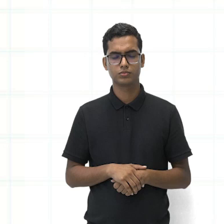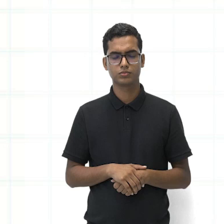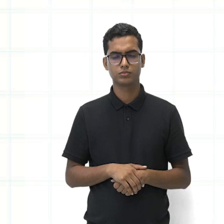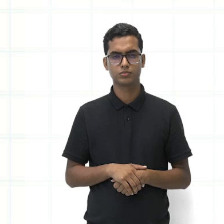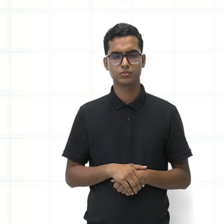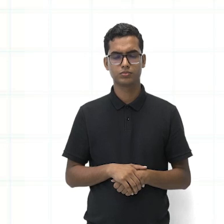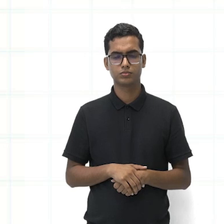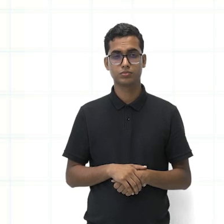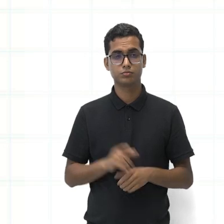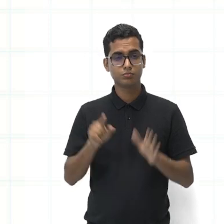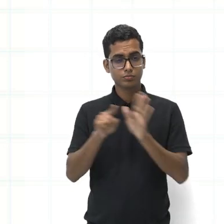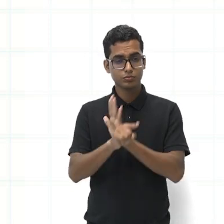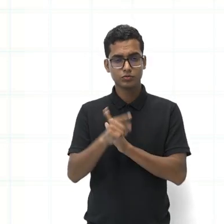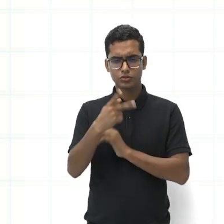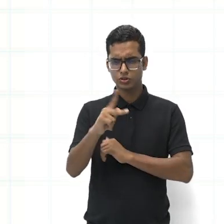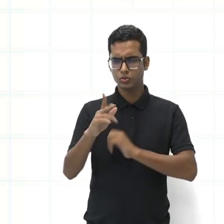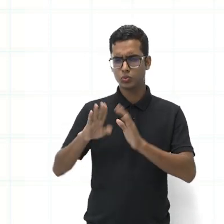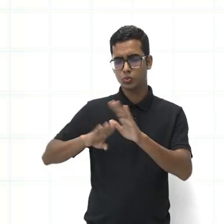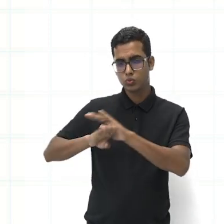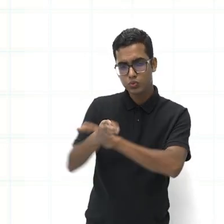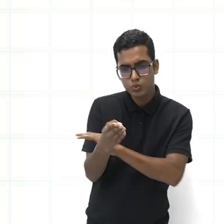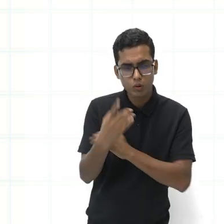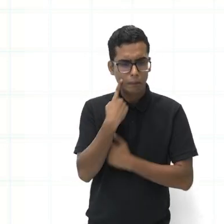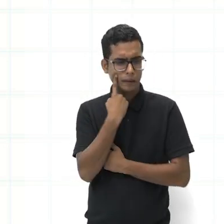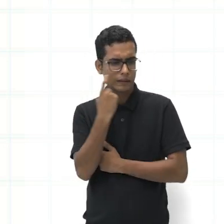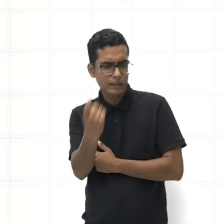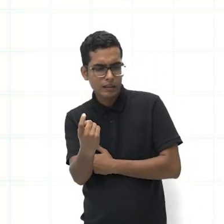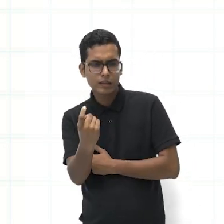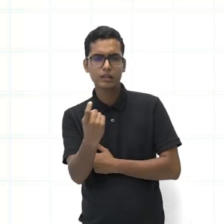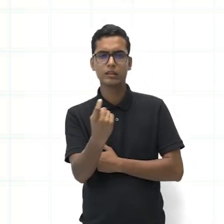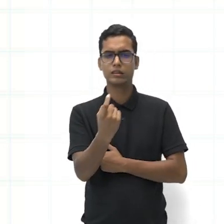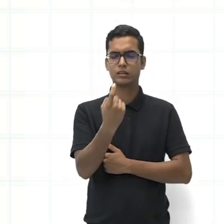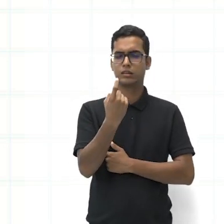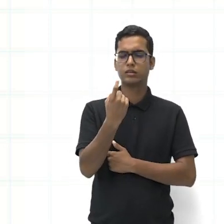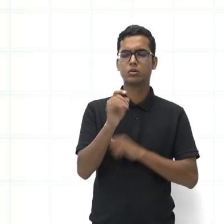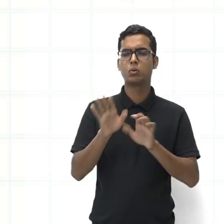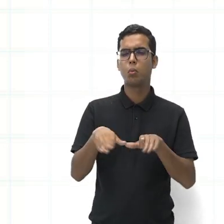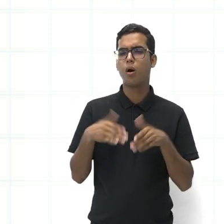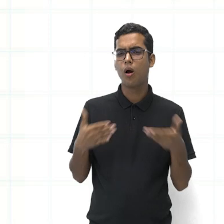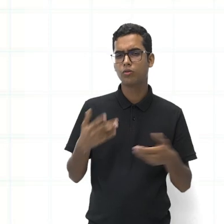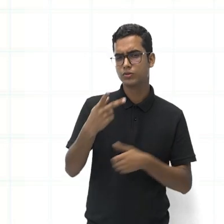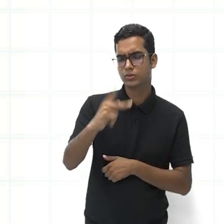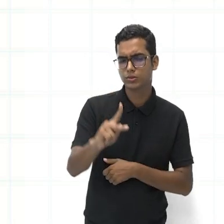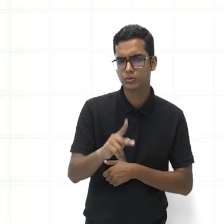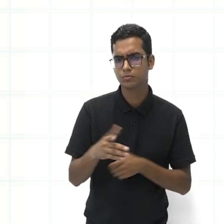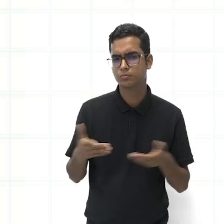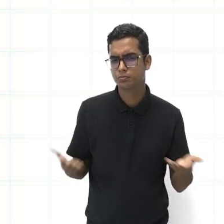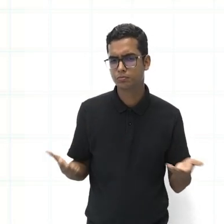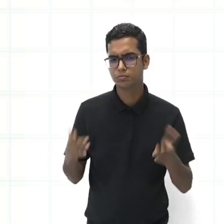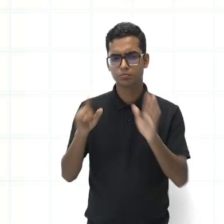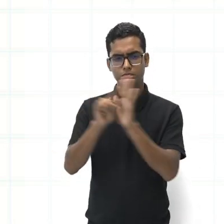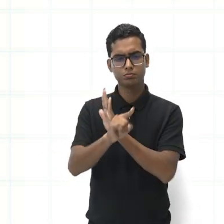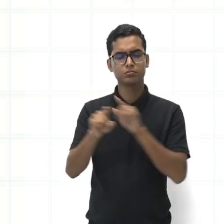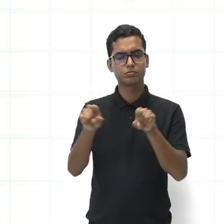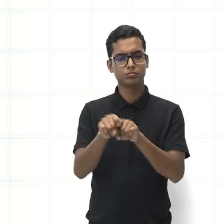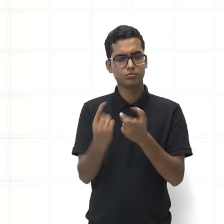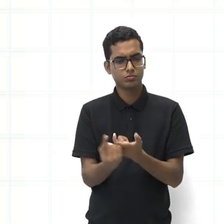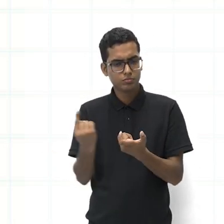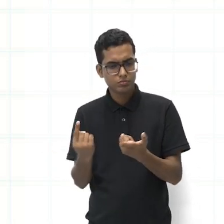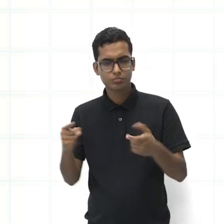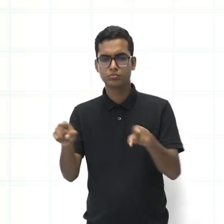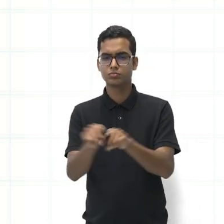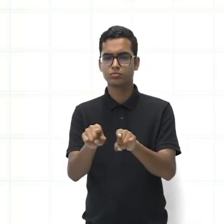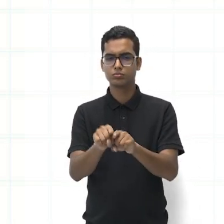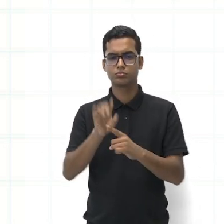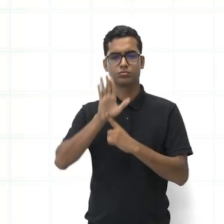Quais são os seus hobbies ou interesses, tá? Aqui também plural, hobbies, né? E aqui também no plural, terminação em S é